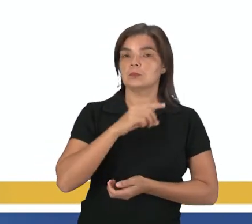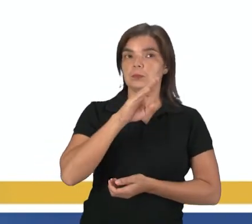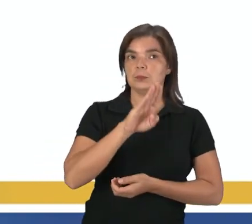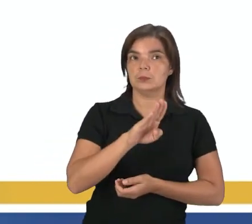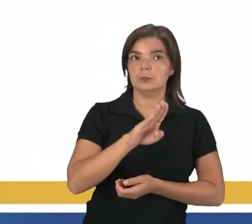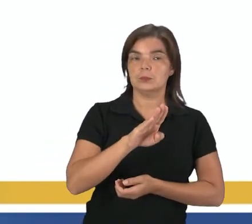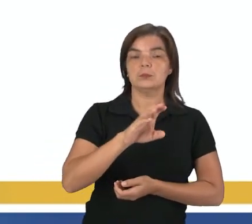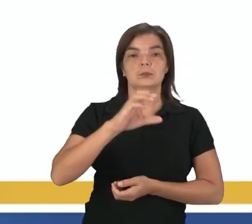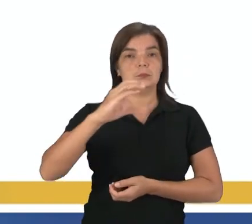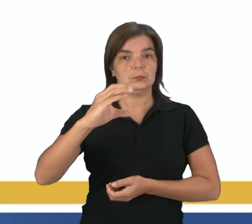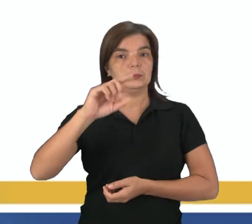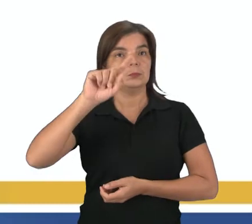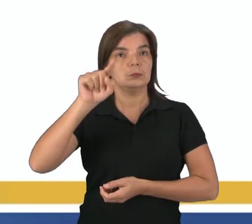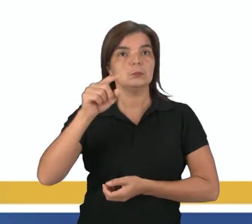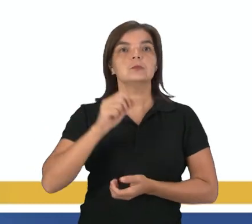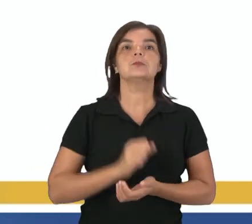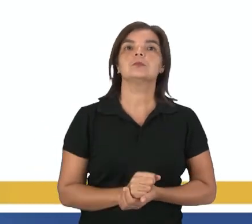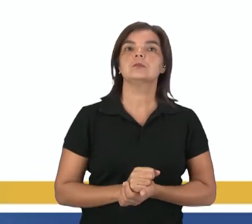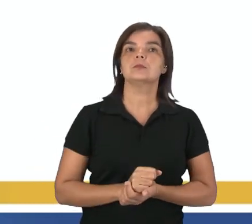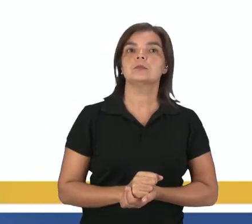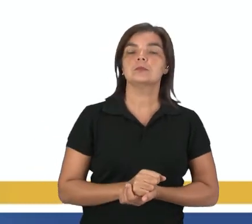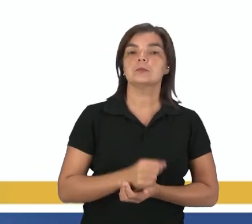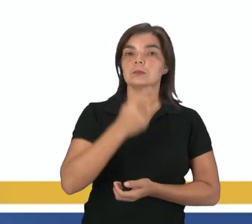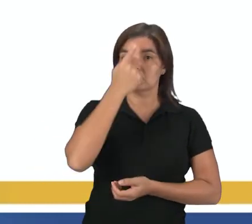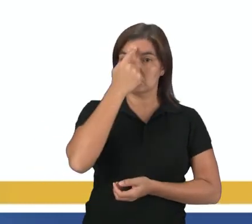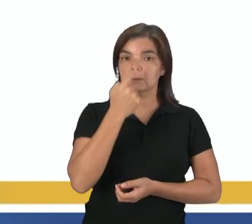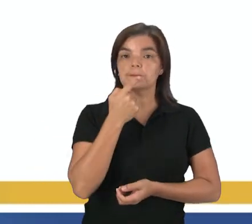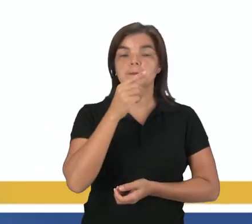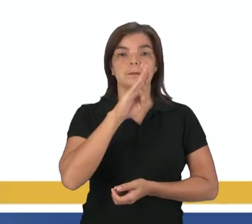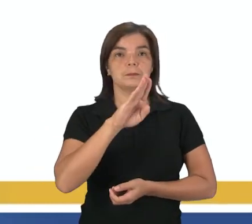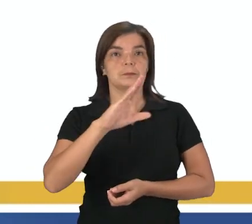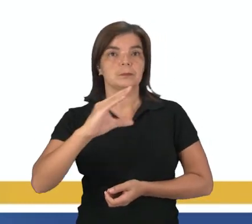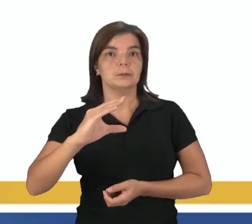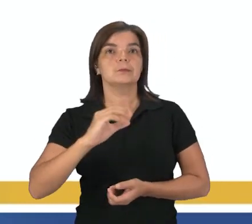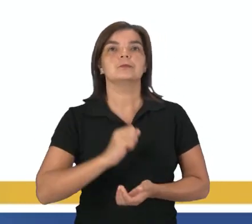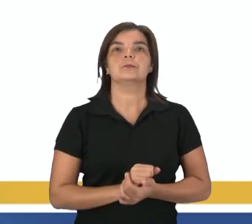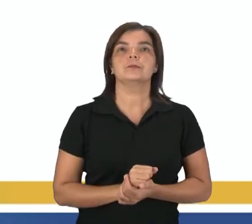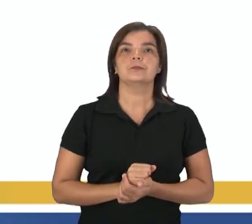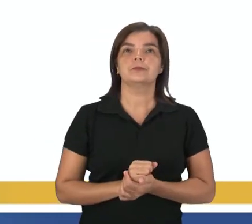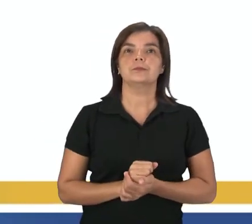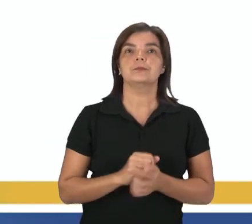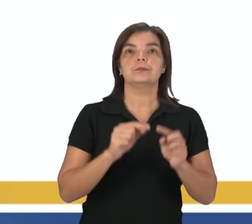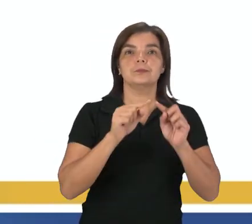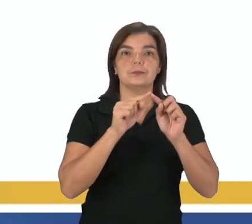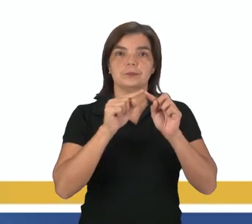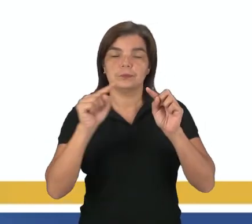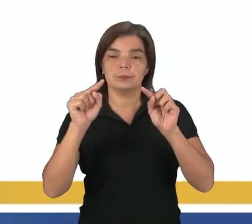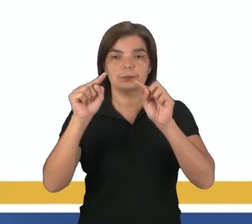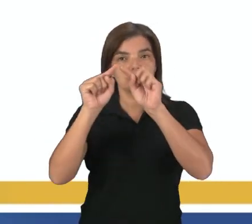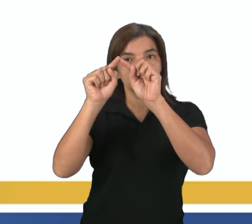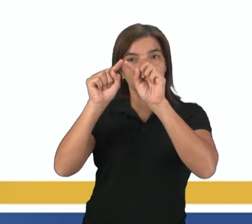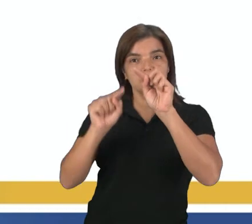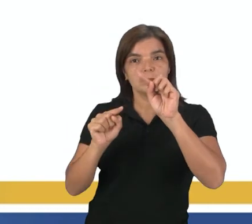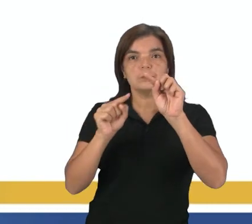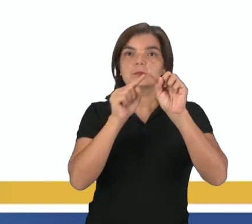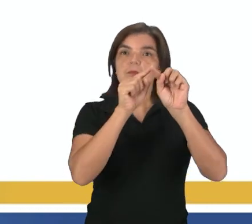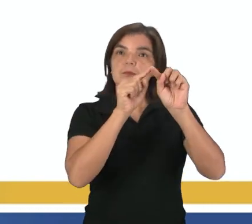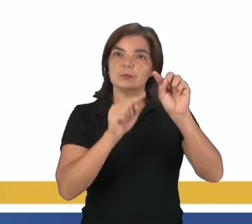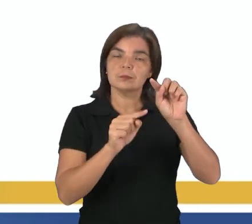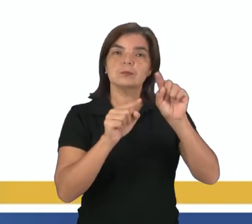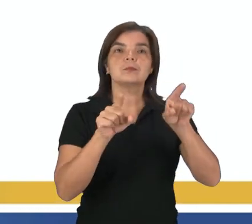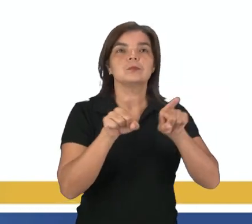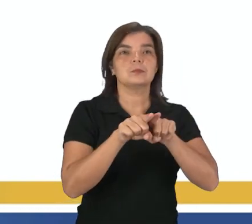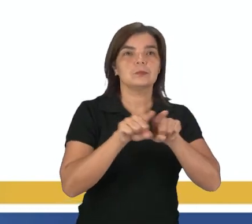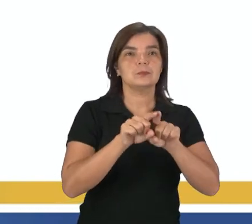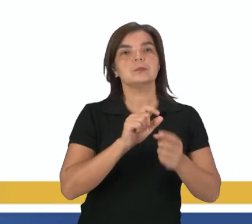os pontos B' e C', imagens de B e C. Depois eu vou traçar os segmentos de reta entre os pontos A' e